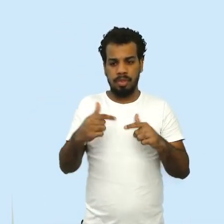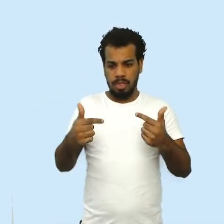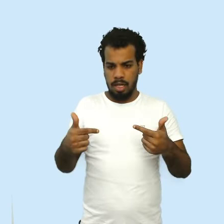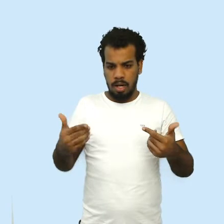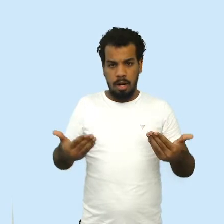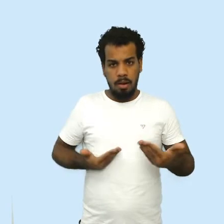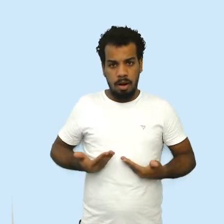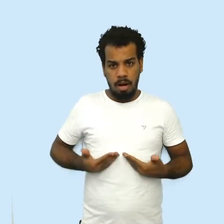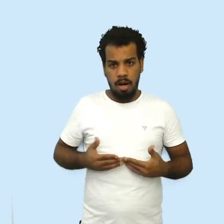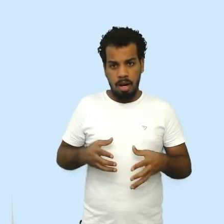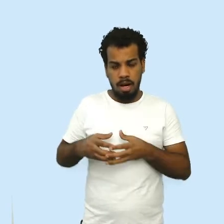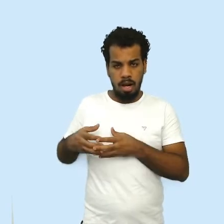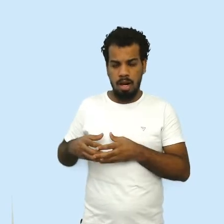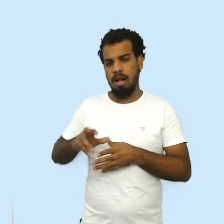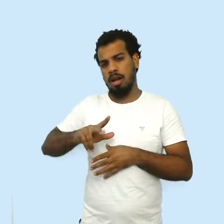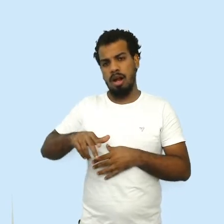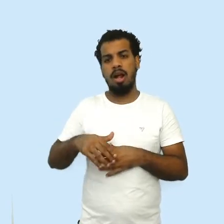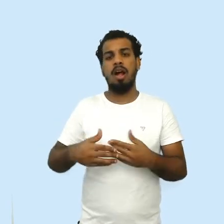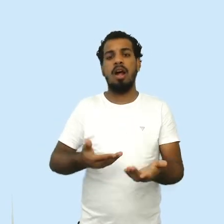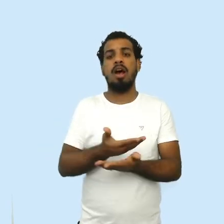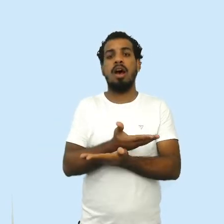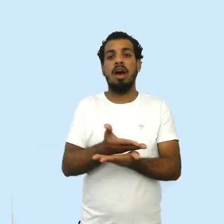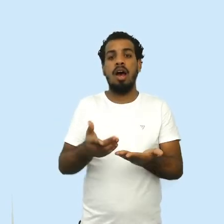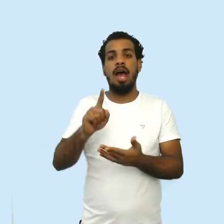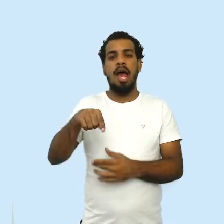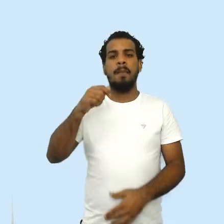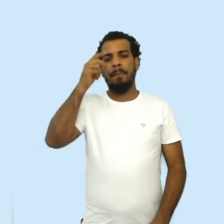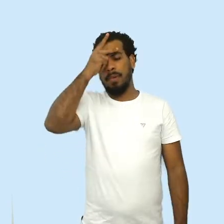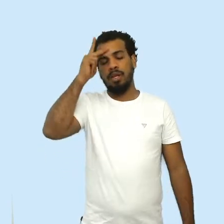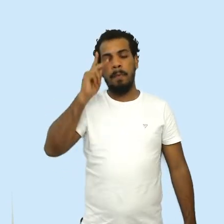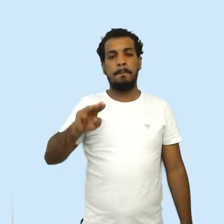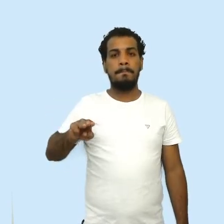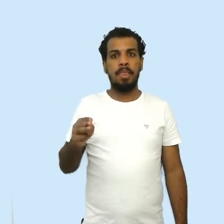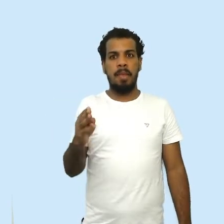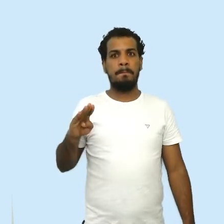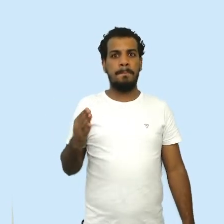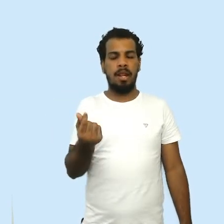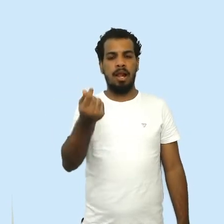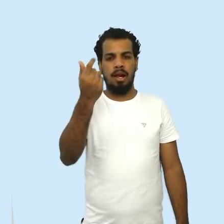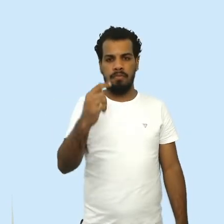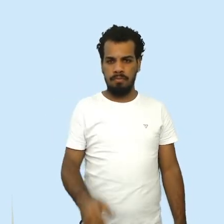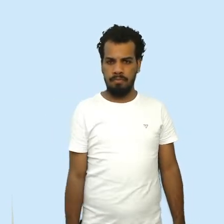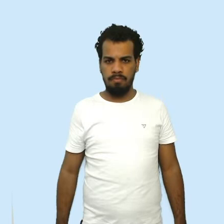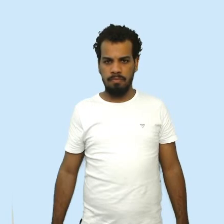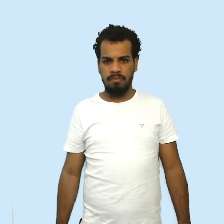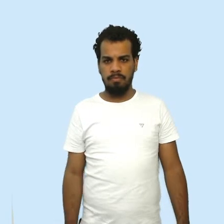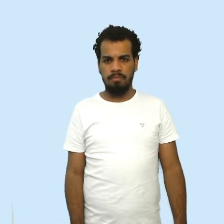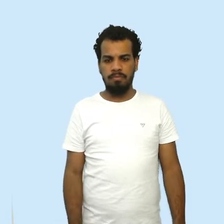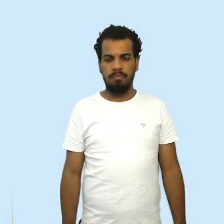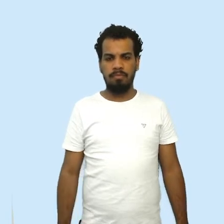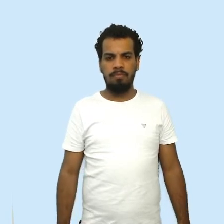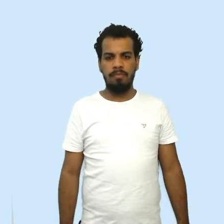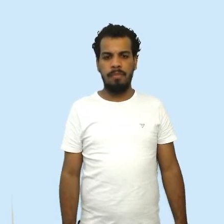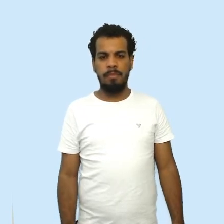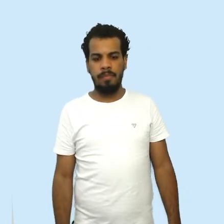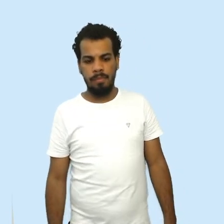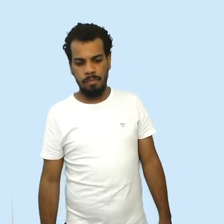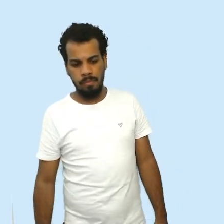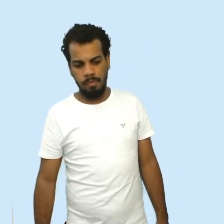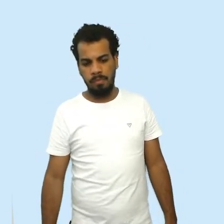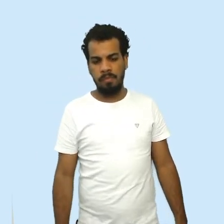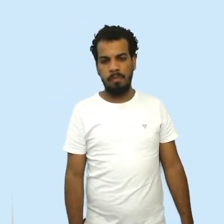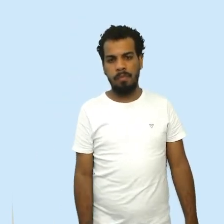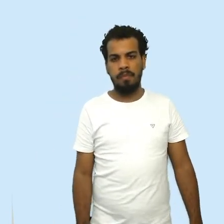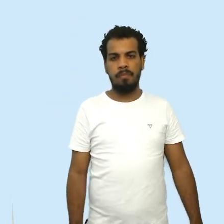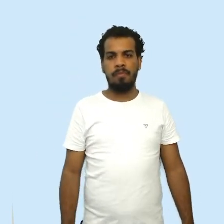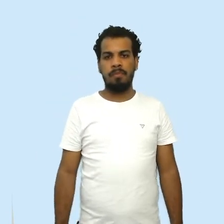a TV está a serviço dos milionários e dos bilionários, tá certo? Para os autores, para o Adorno